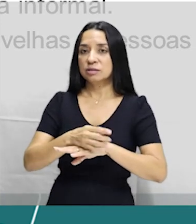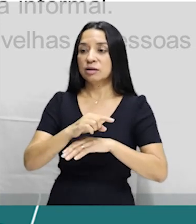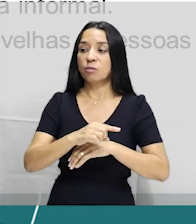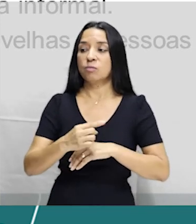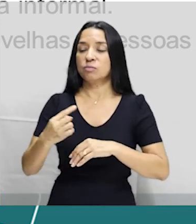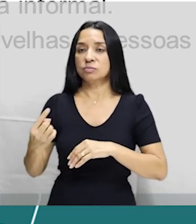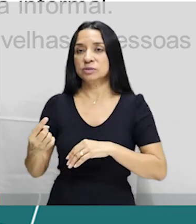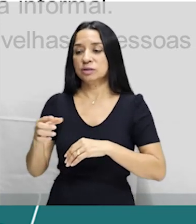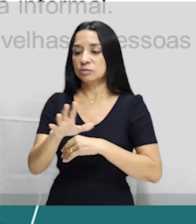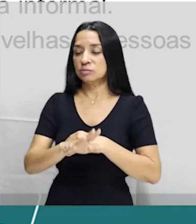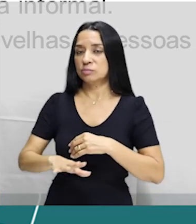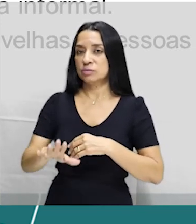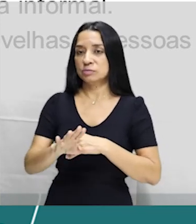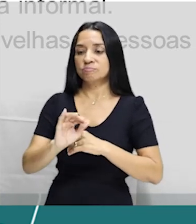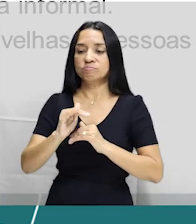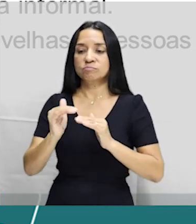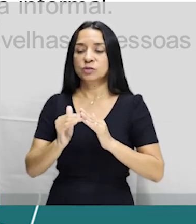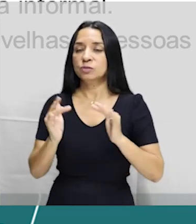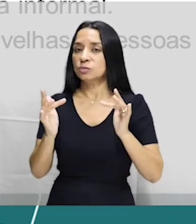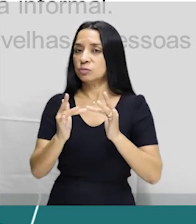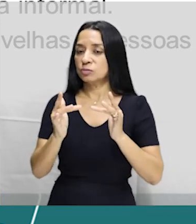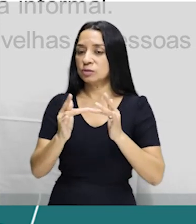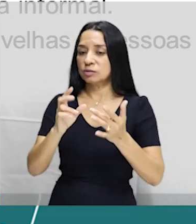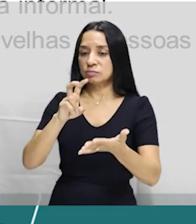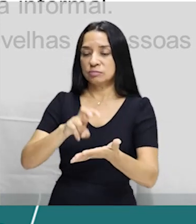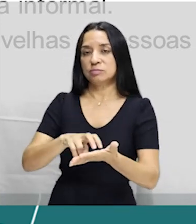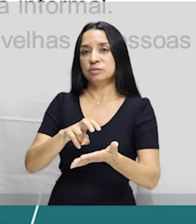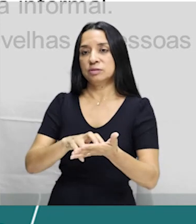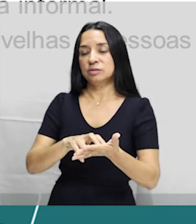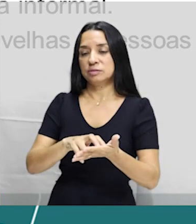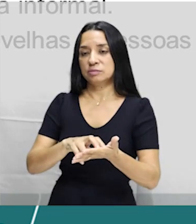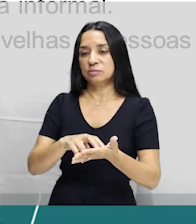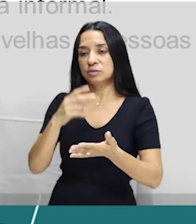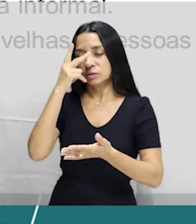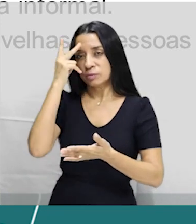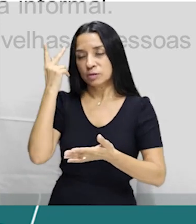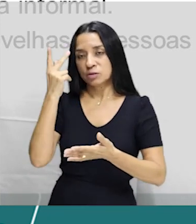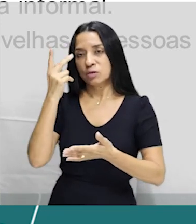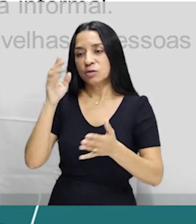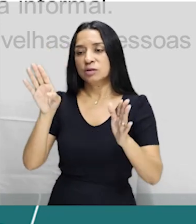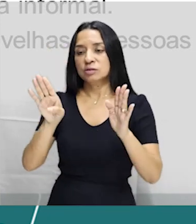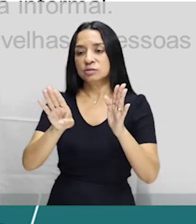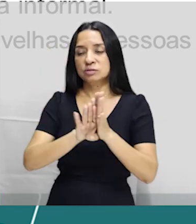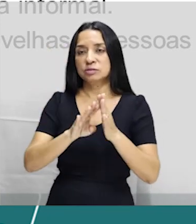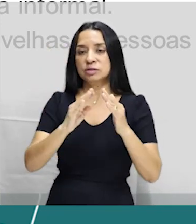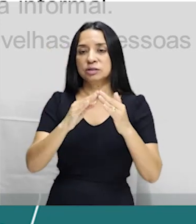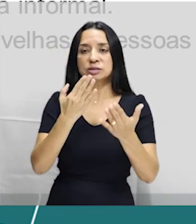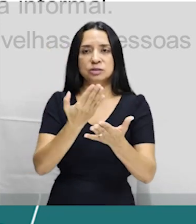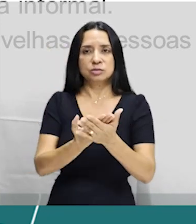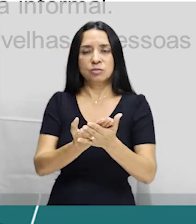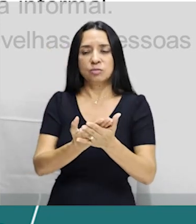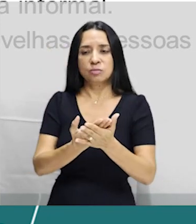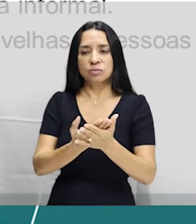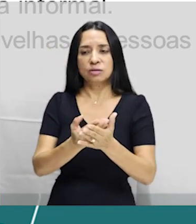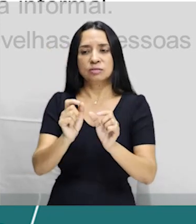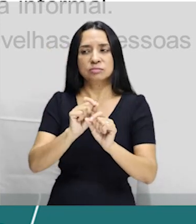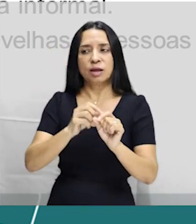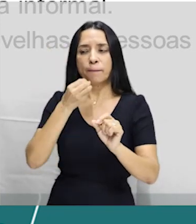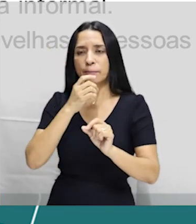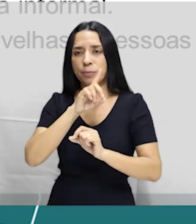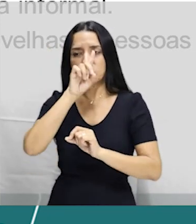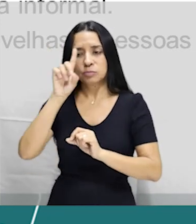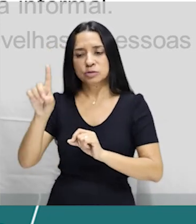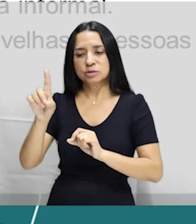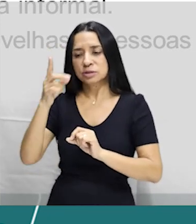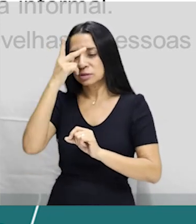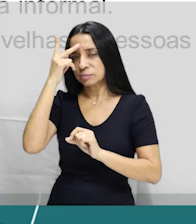todo o contato que você tem com as pessoas. De manhã você chega na escola, você dá bom dia ao porteiro. Isso se chama educação, né?